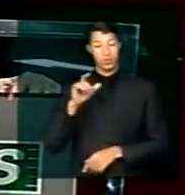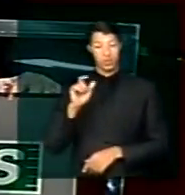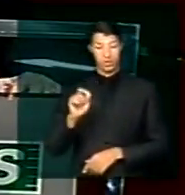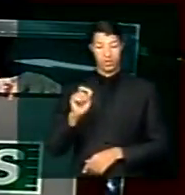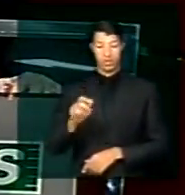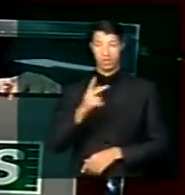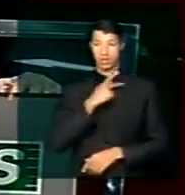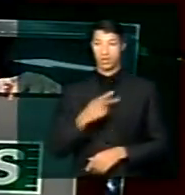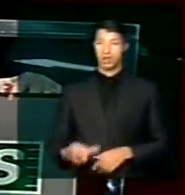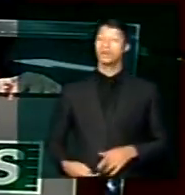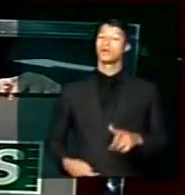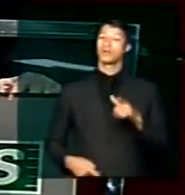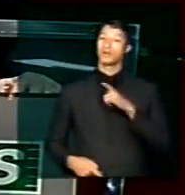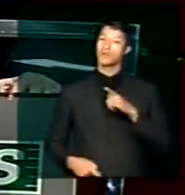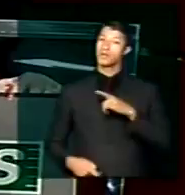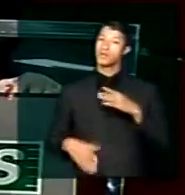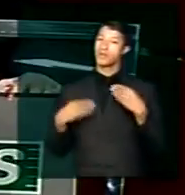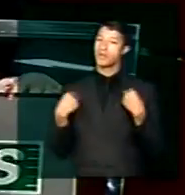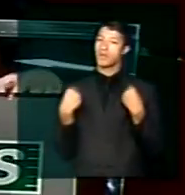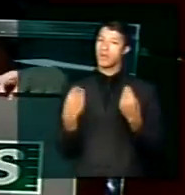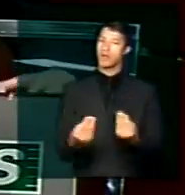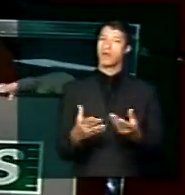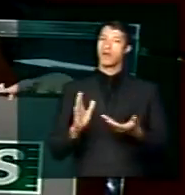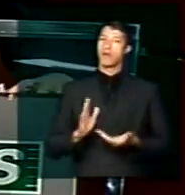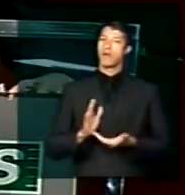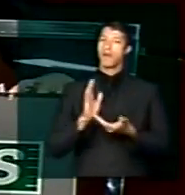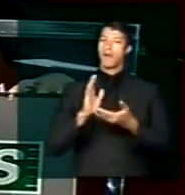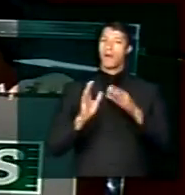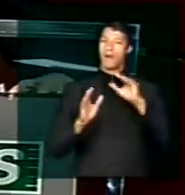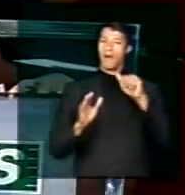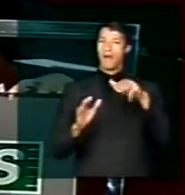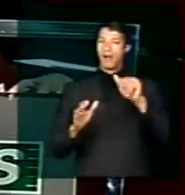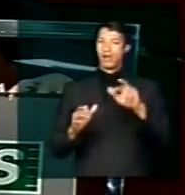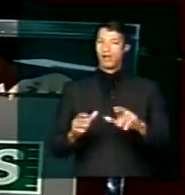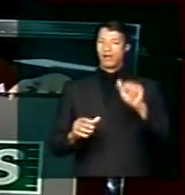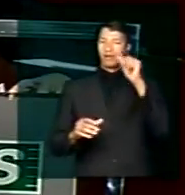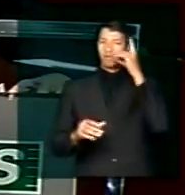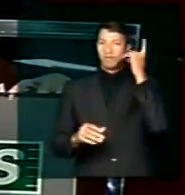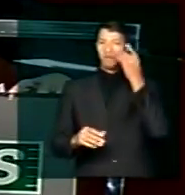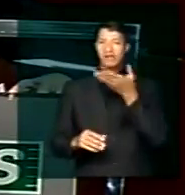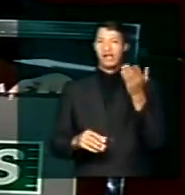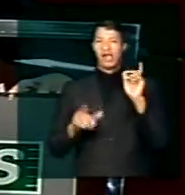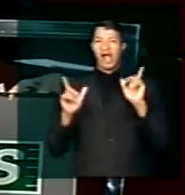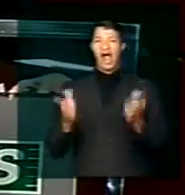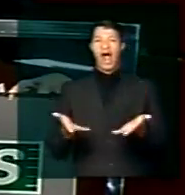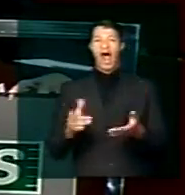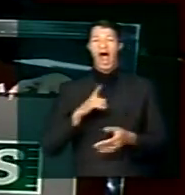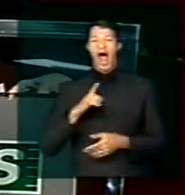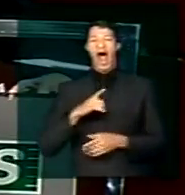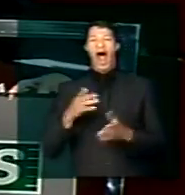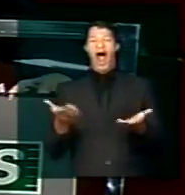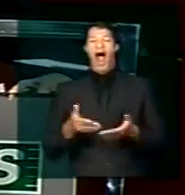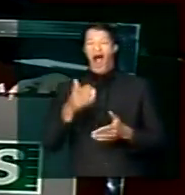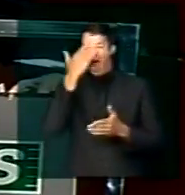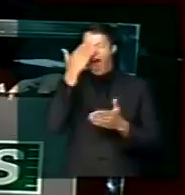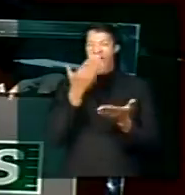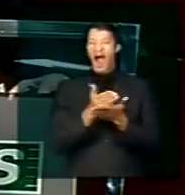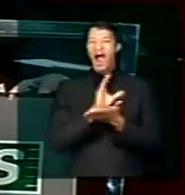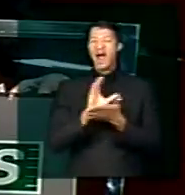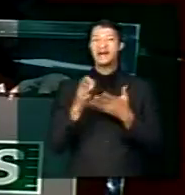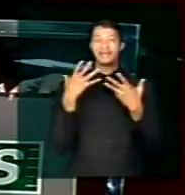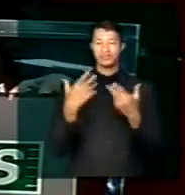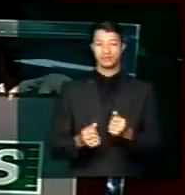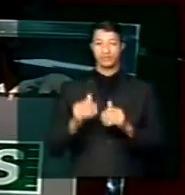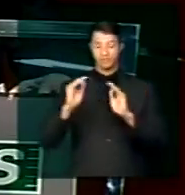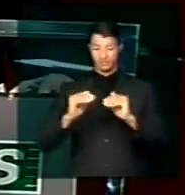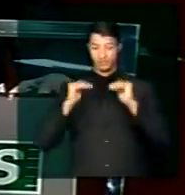o presidente tem dado à Casa, à Câmara dos Deputados, que nós temos hoje condições e confiança que vamos